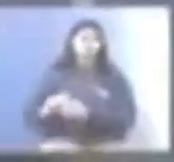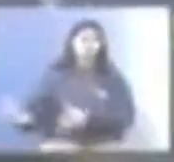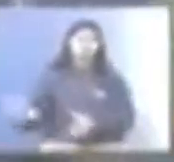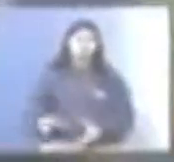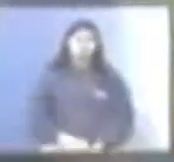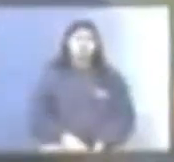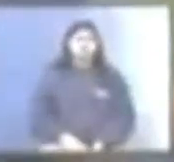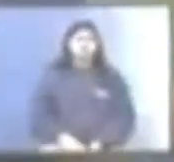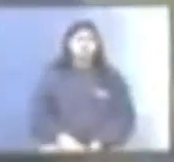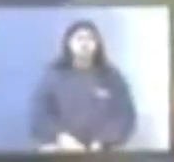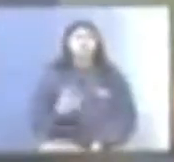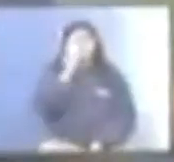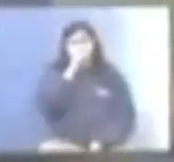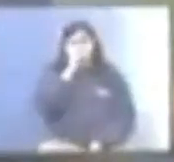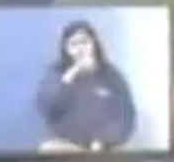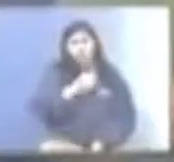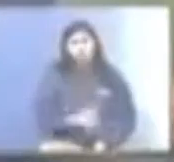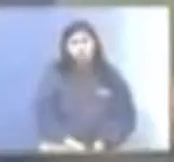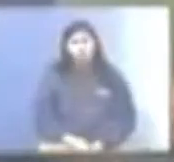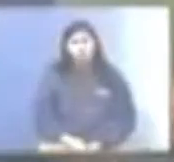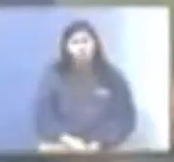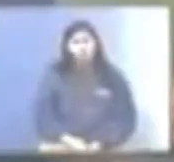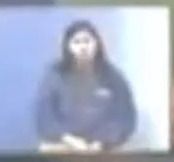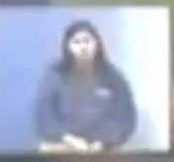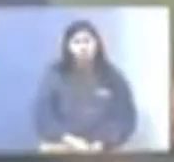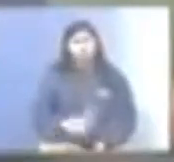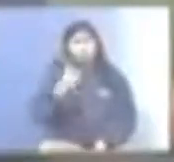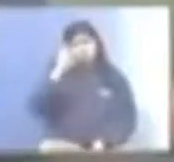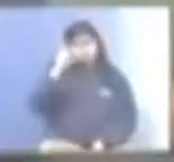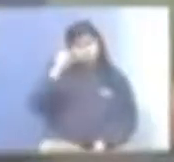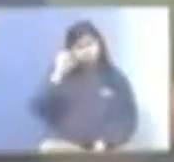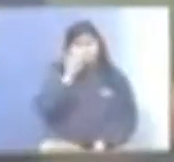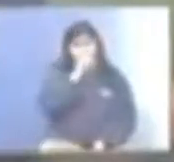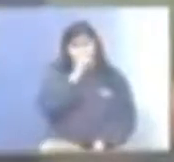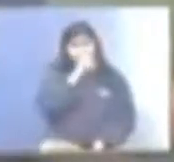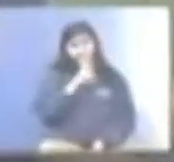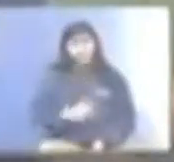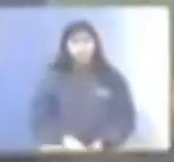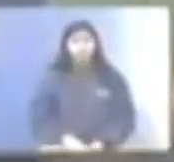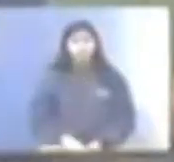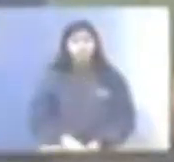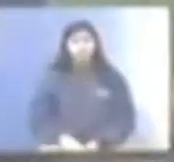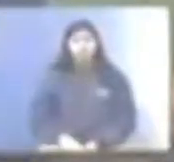Renunciai à mentira, às pequenas mentiras.